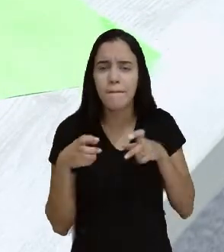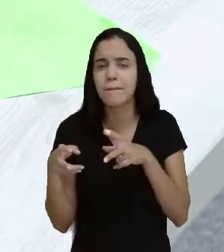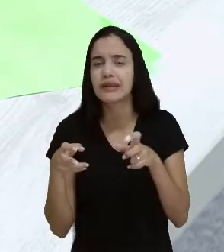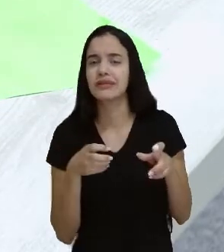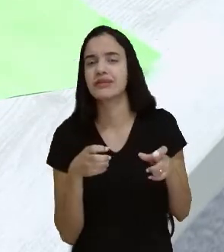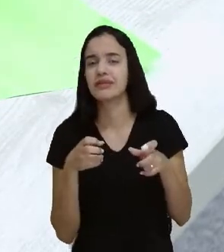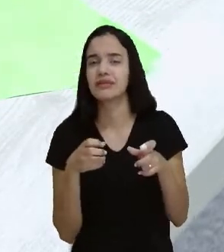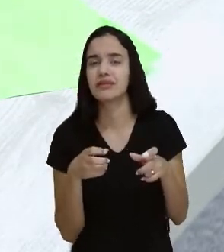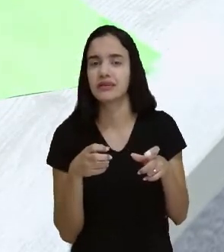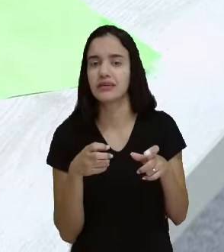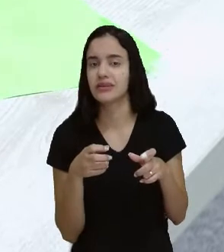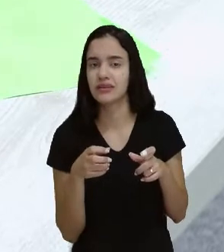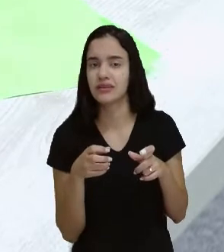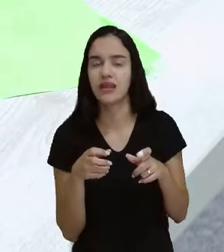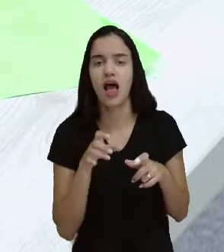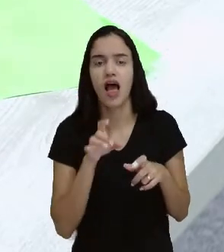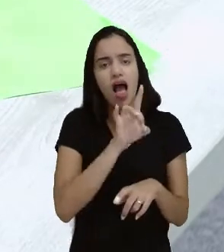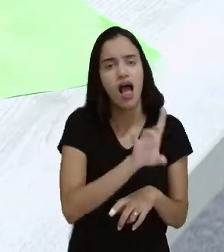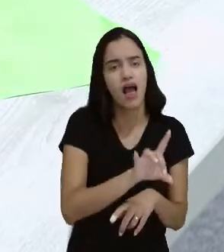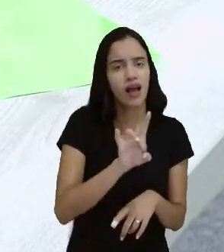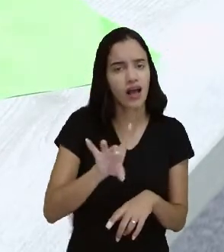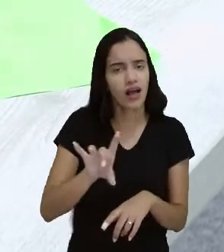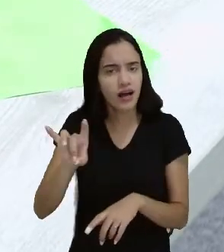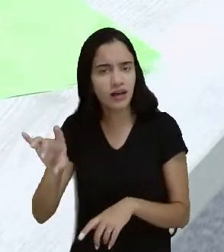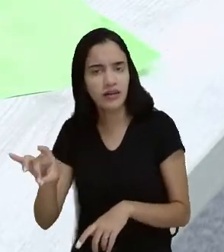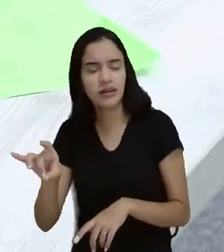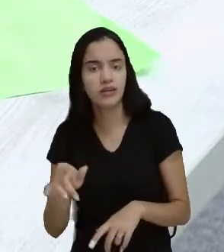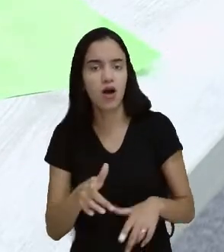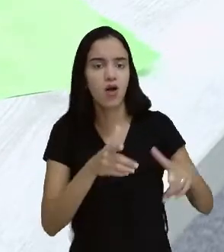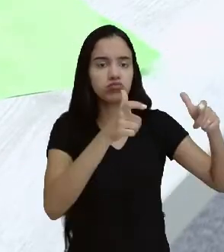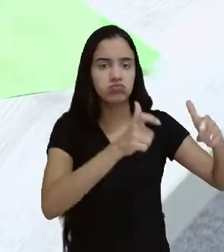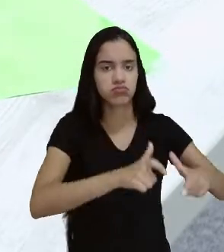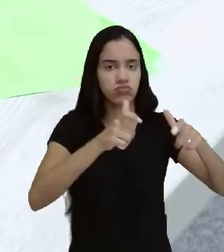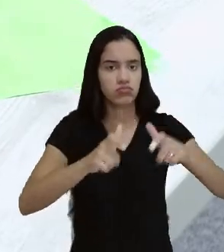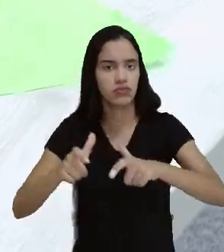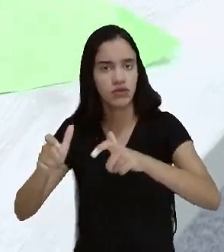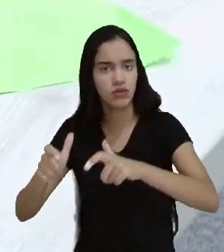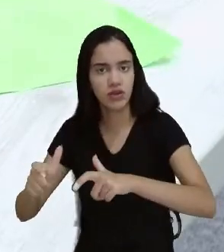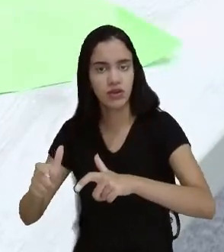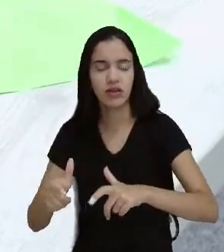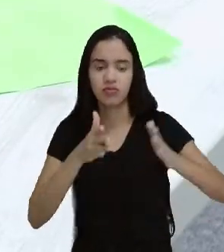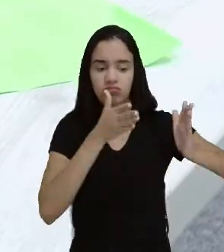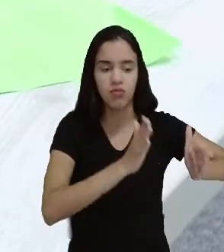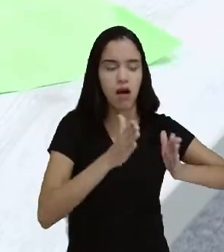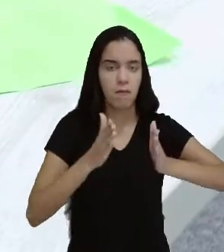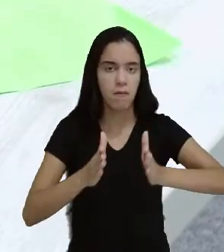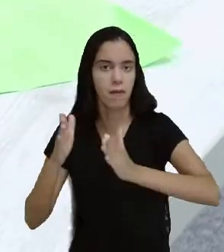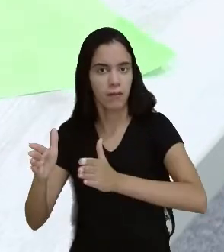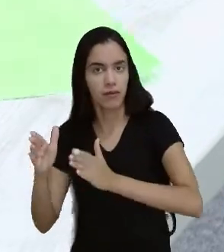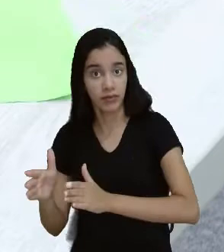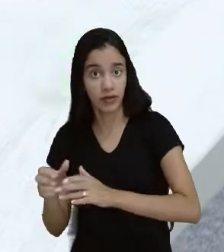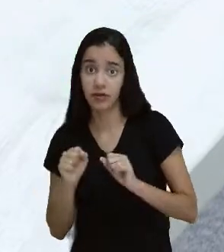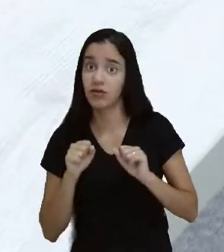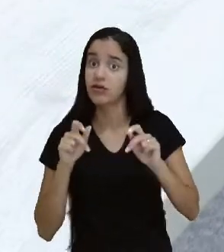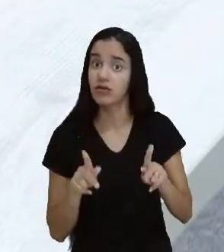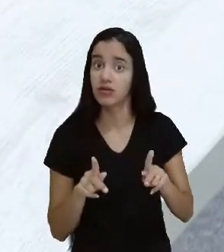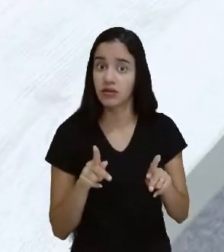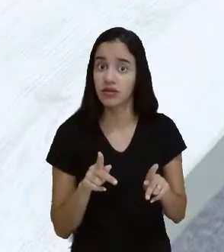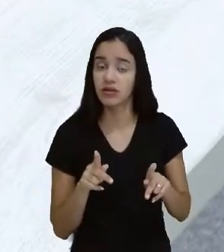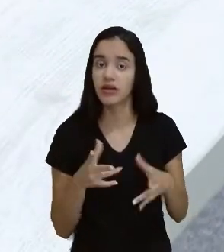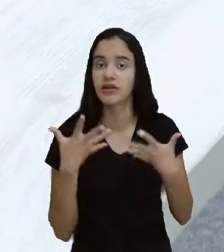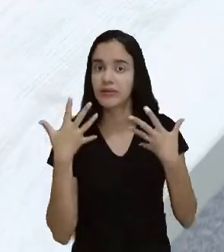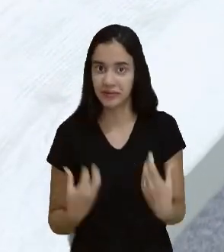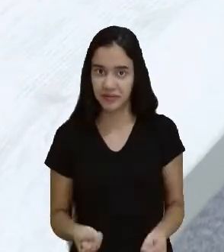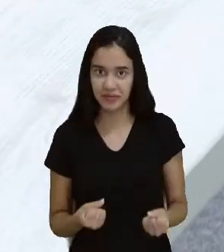coloquei cada um na sua ordem. Quem é unidade, na unidade. Quem é dezena, na dezena. Tá certo?